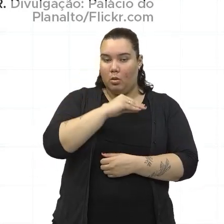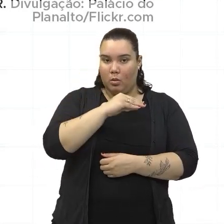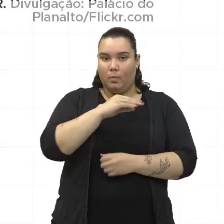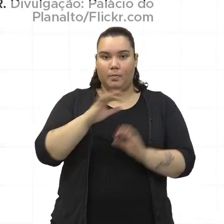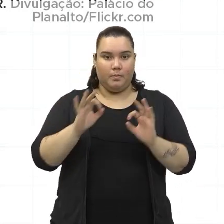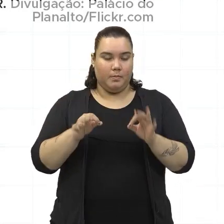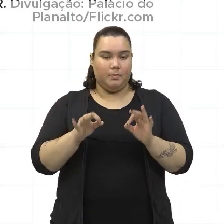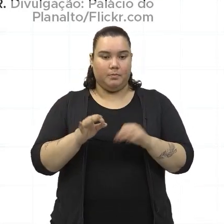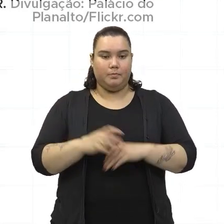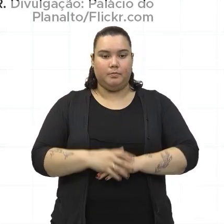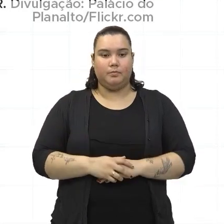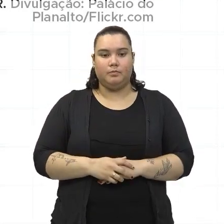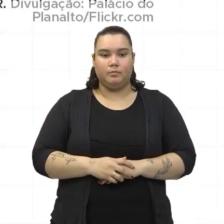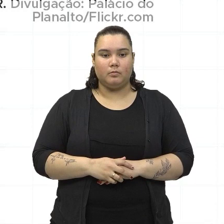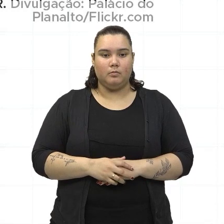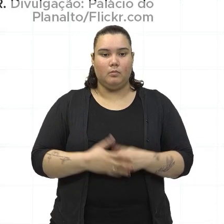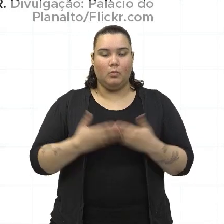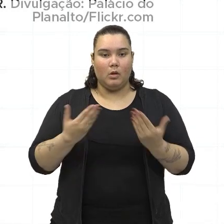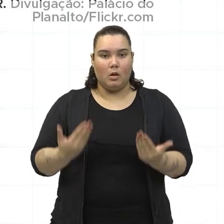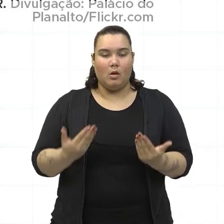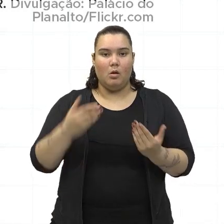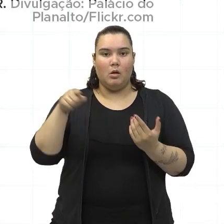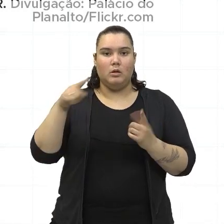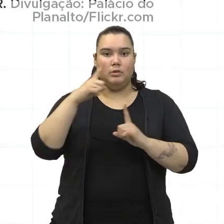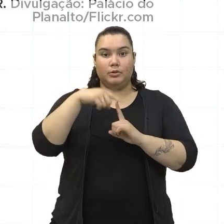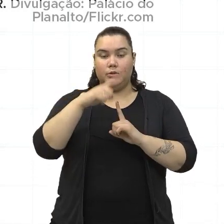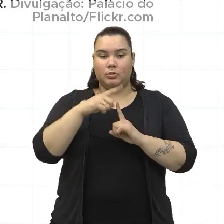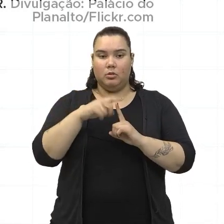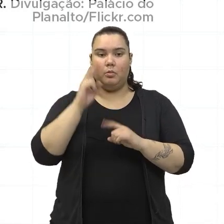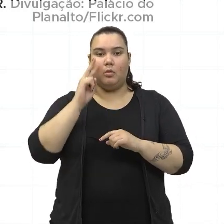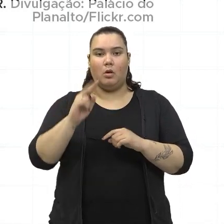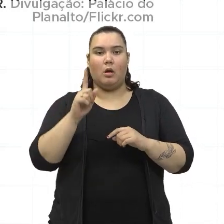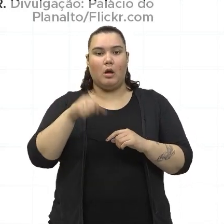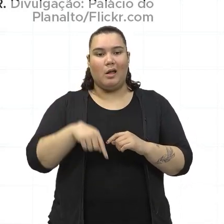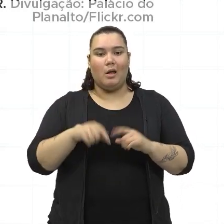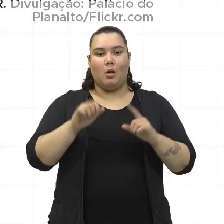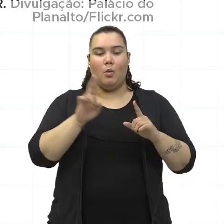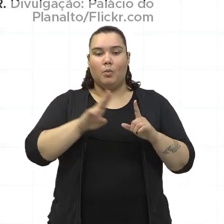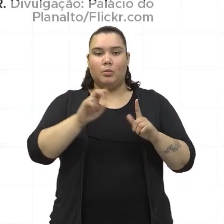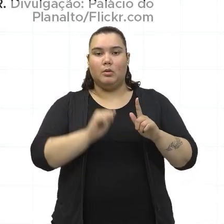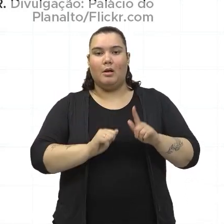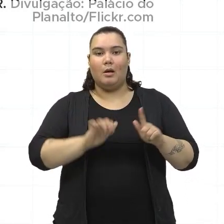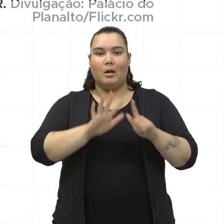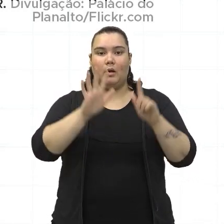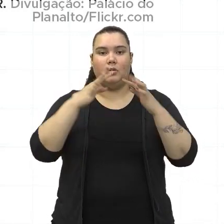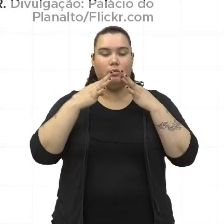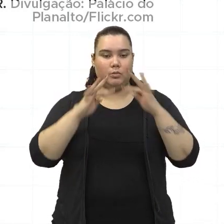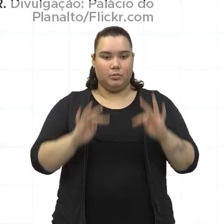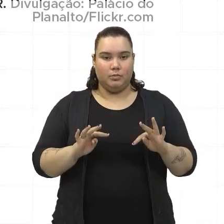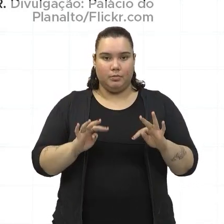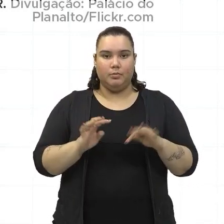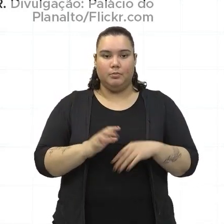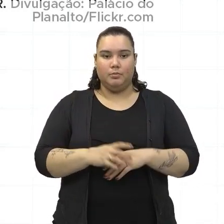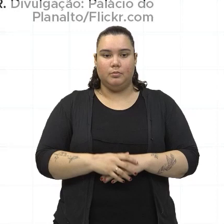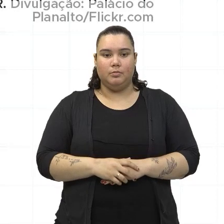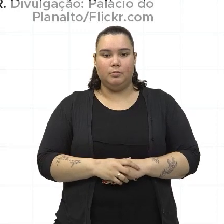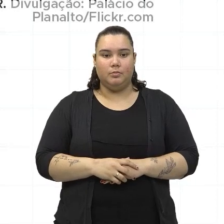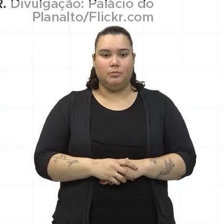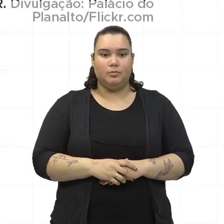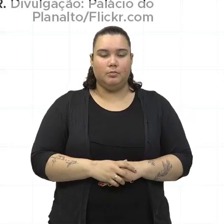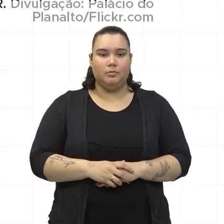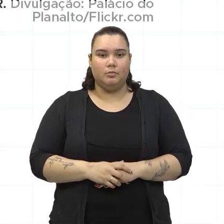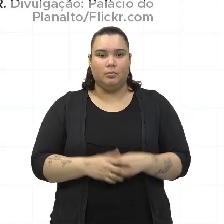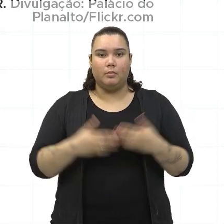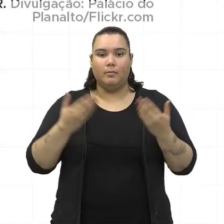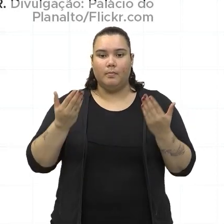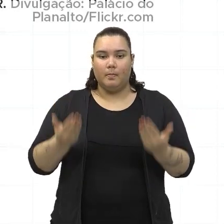energia térmica. Então, aí nesse caso, a gente observa uma que é movida a gás natural, né, seguindo esse padrão aí, o gás natural, lembrando